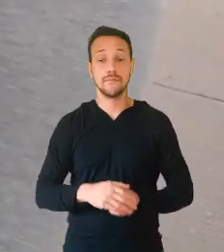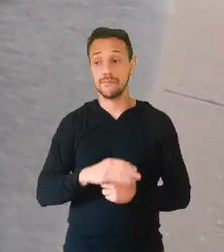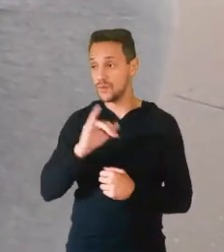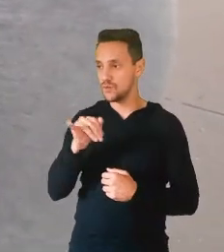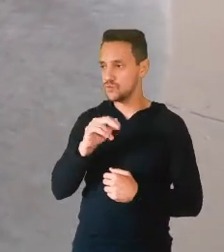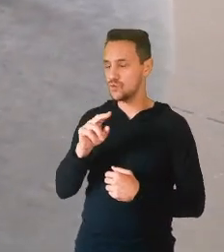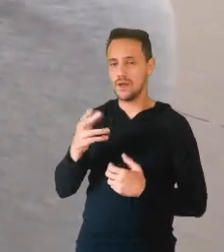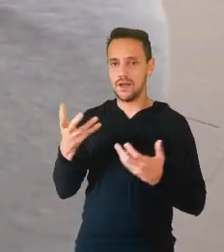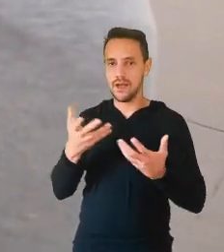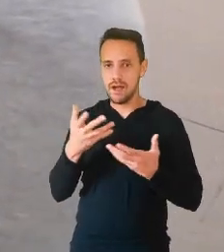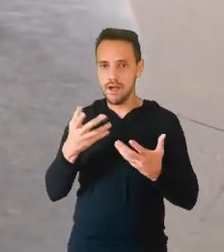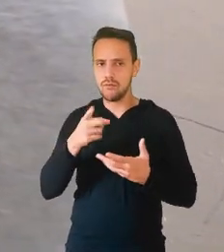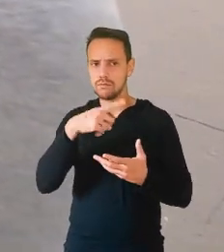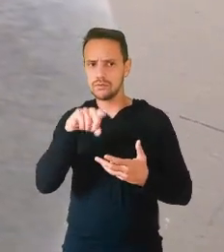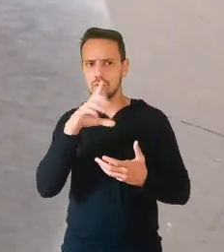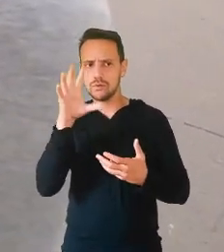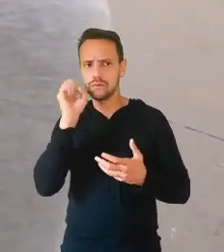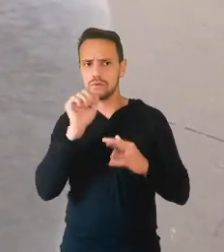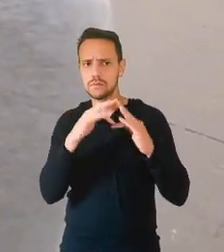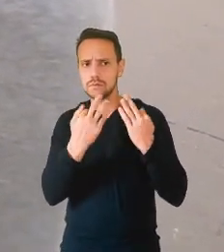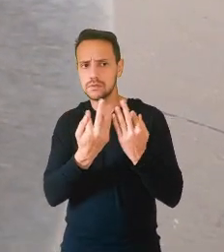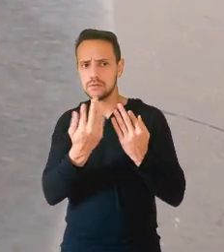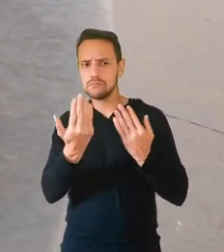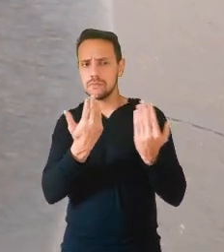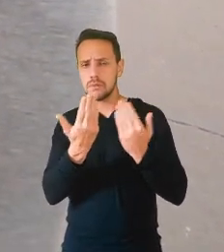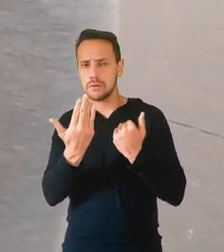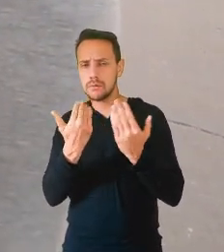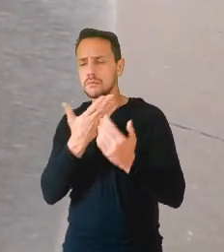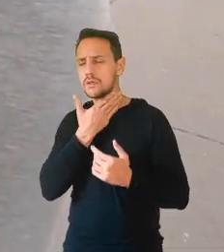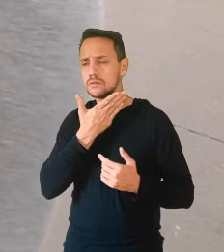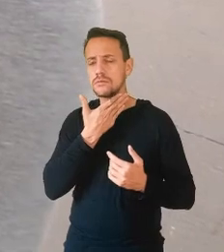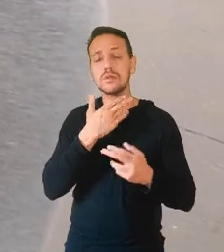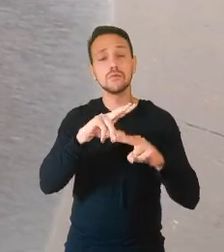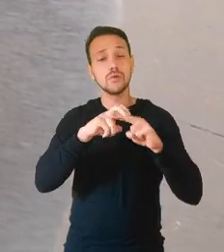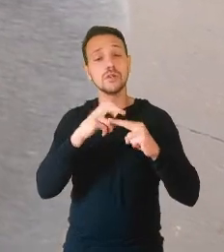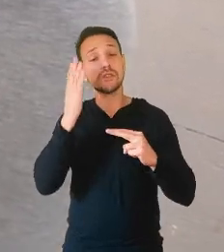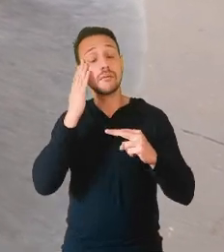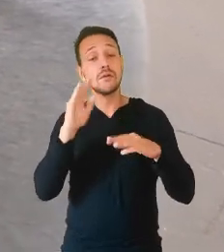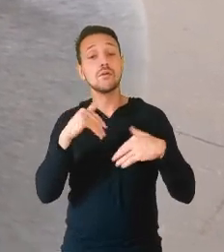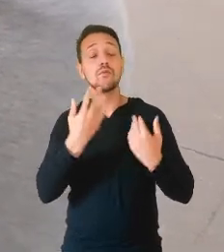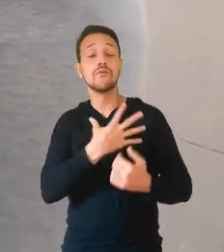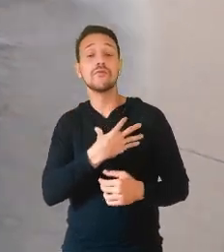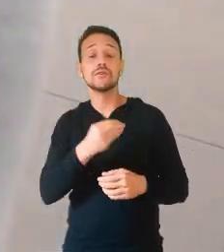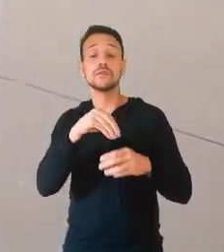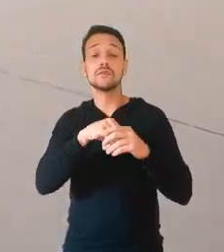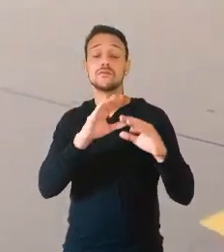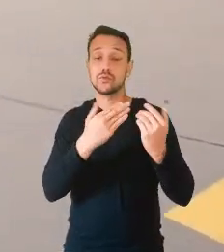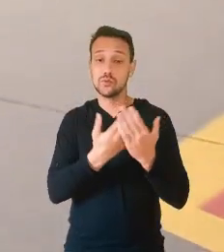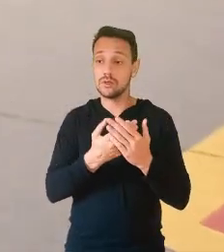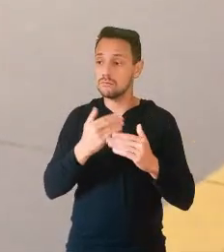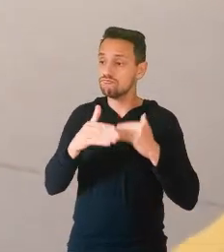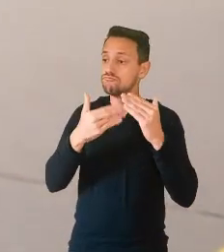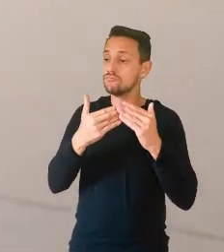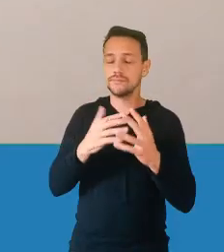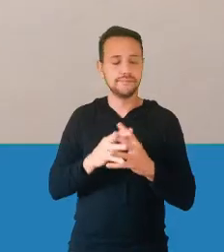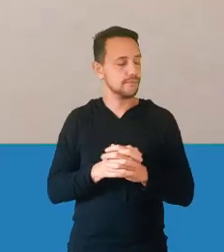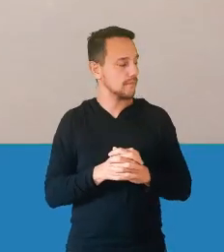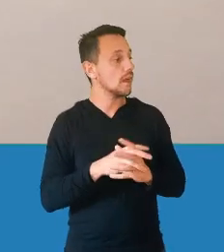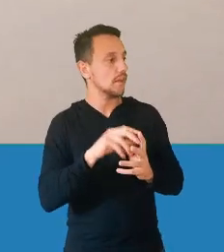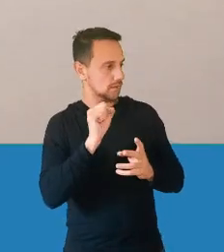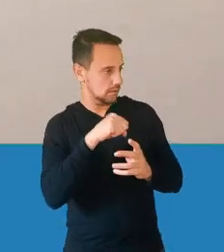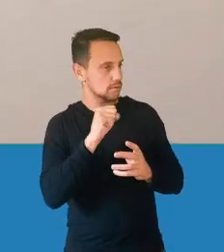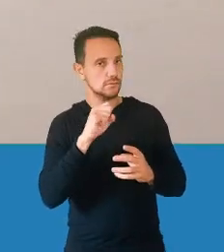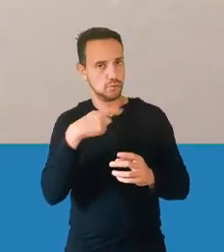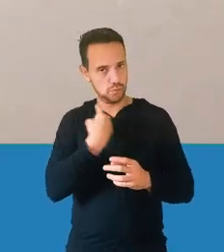Nesse momento, ouvir as famílias para saber como é que está o desempenho dos seus filhos nas escolas. Sim, a gente vai